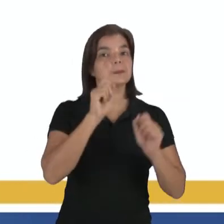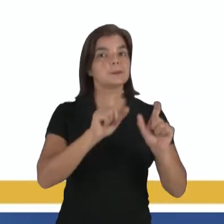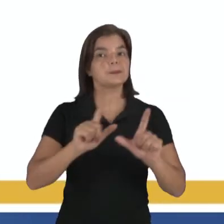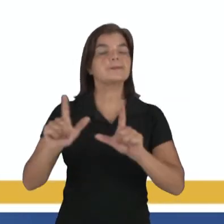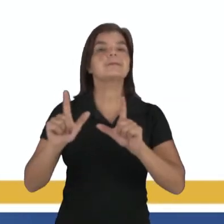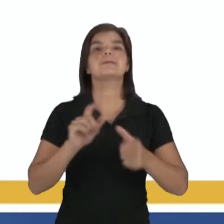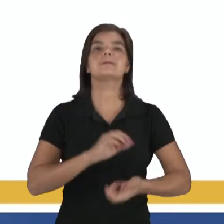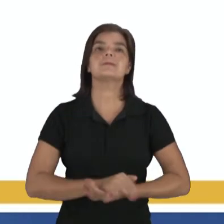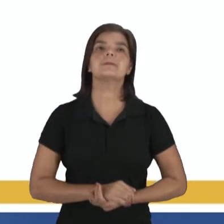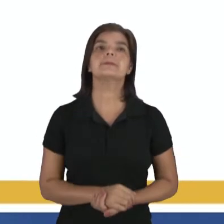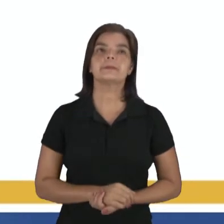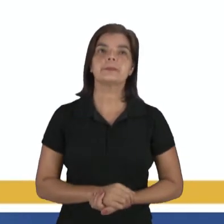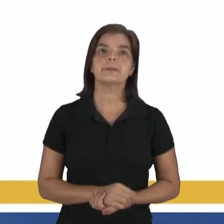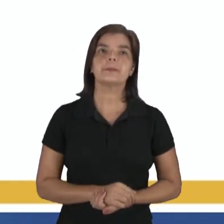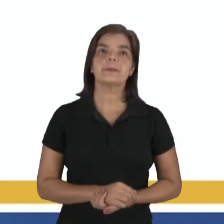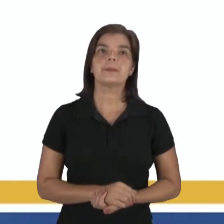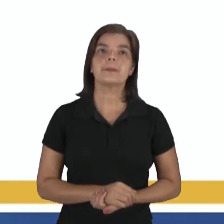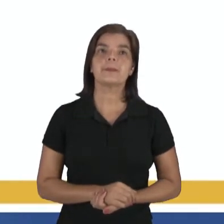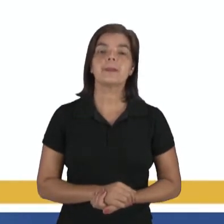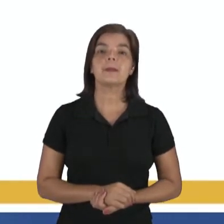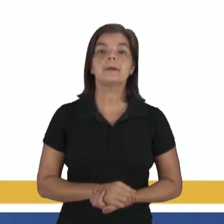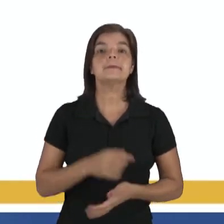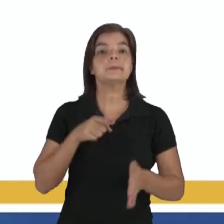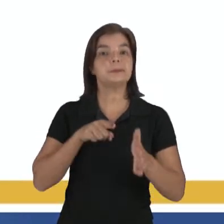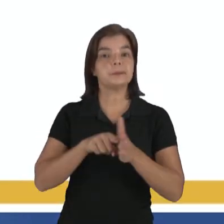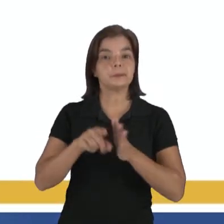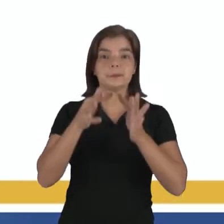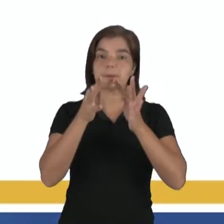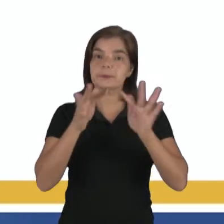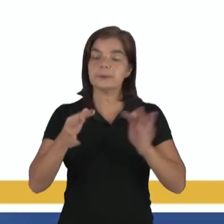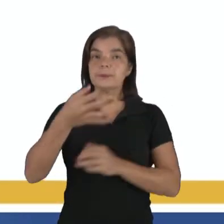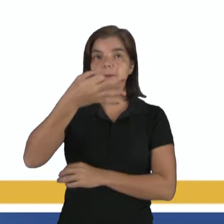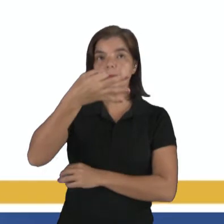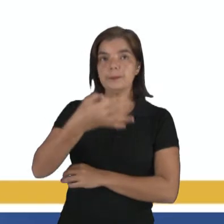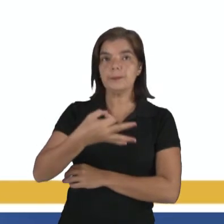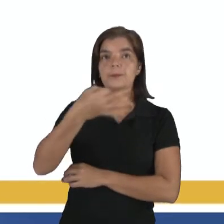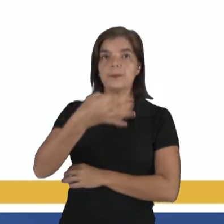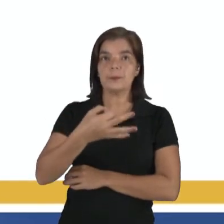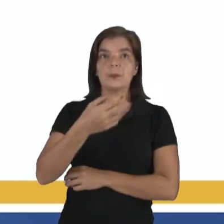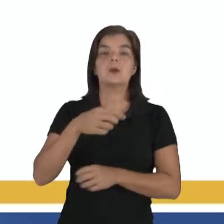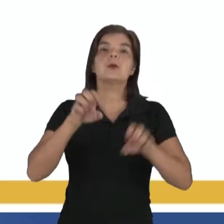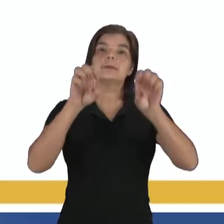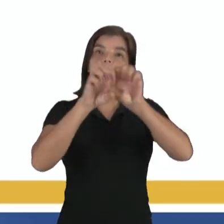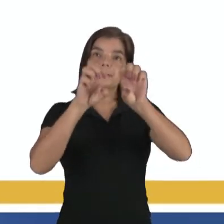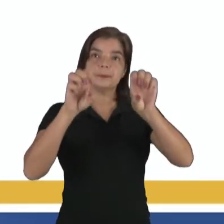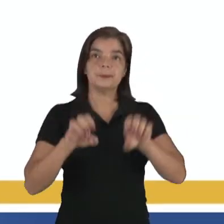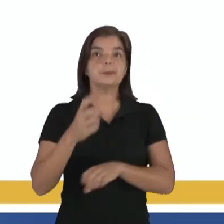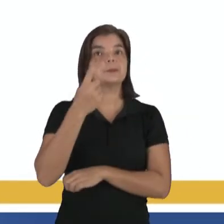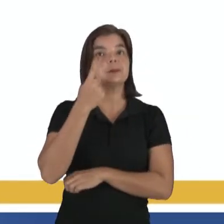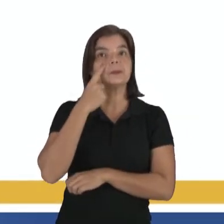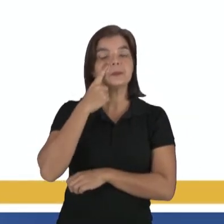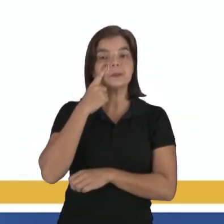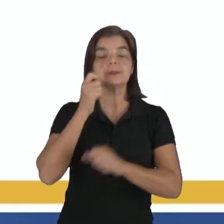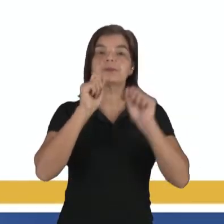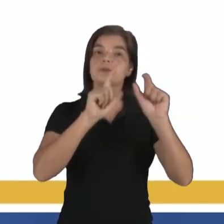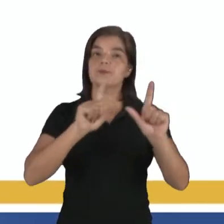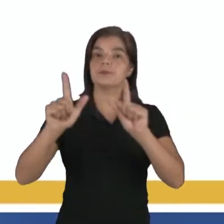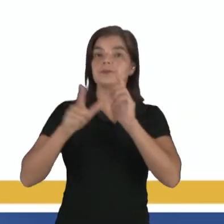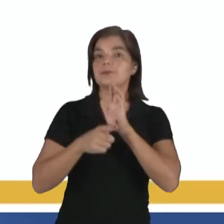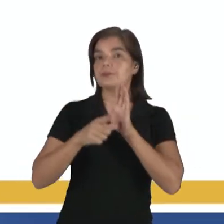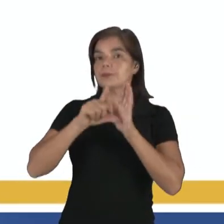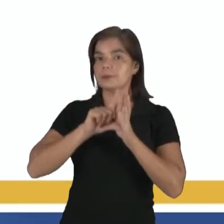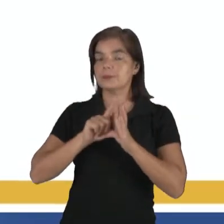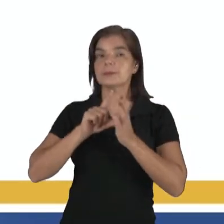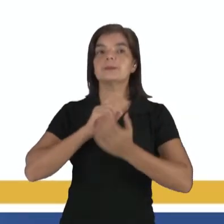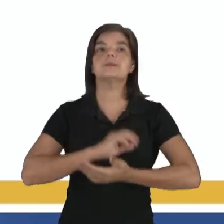estruturas do present continuous. Quando nós falamos na forma afirmativa, para sentenças afirmativas, nós seguimos a